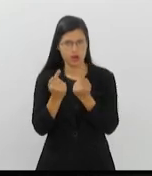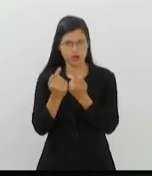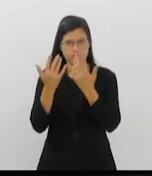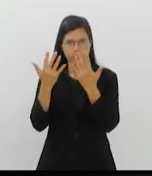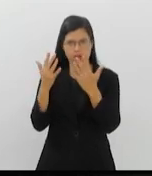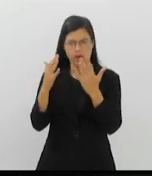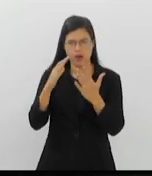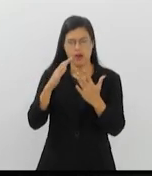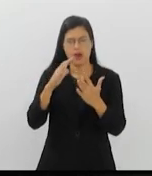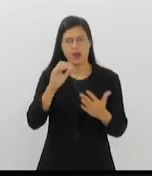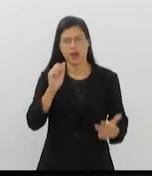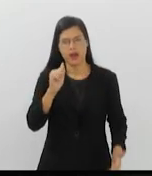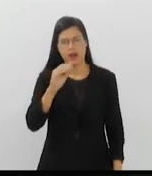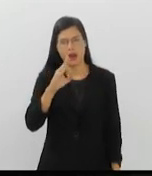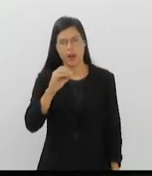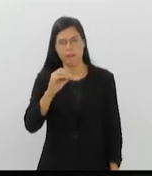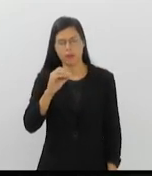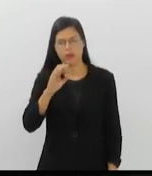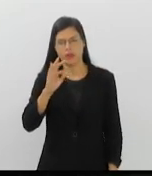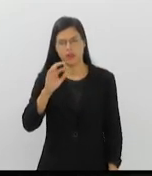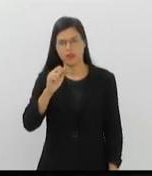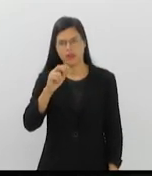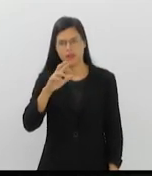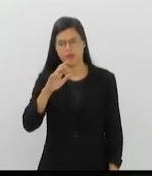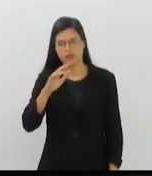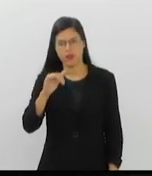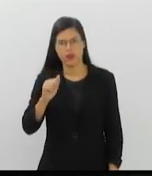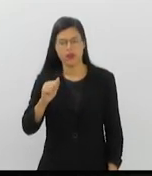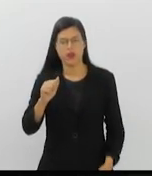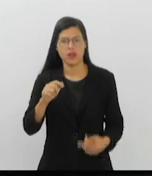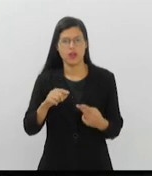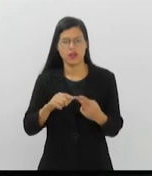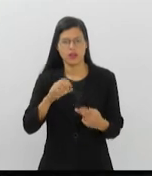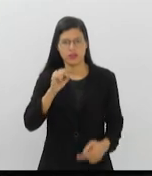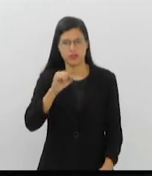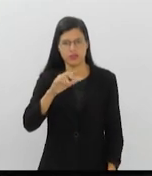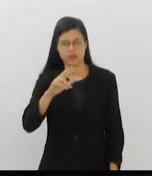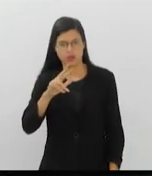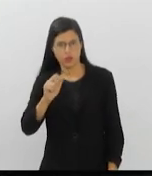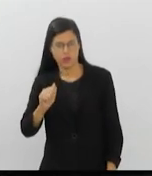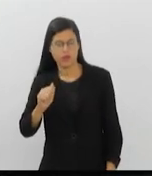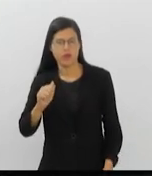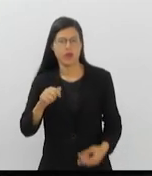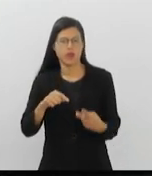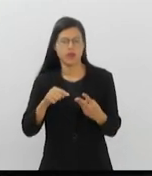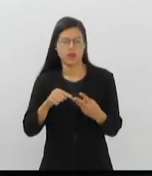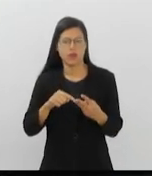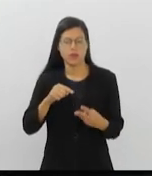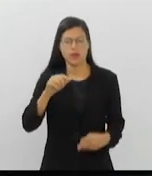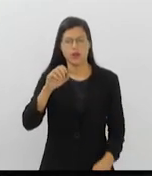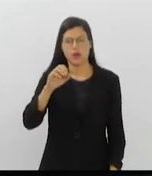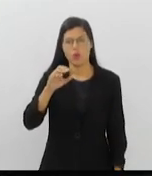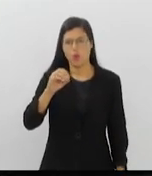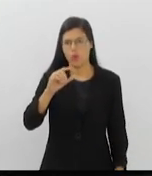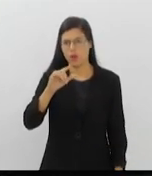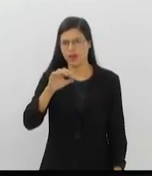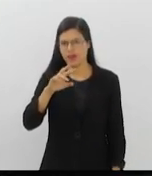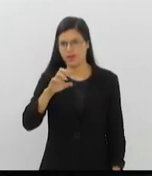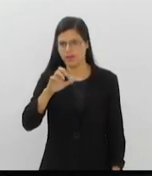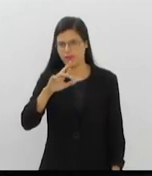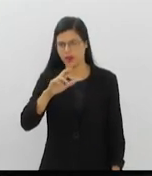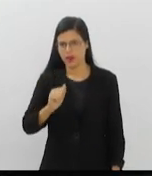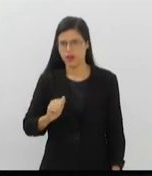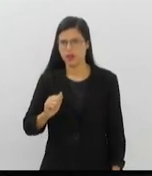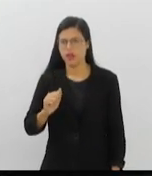cabo Taveira Sargento Silva Júnior e soldado Oliveira por além de tudo ainda